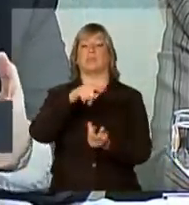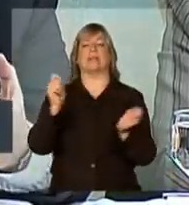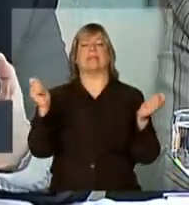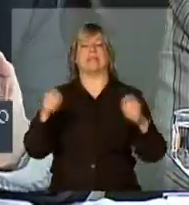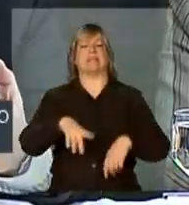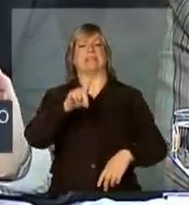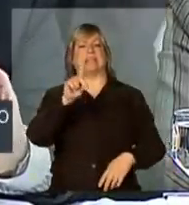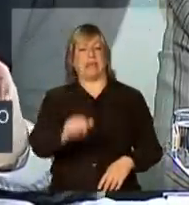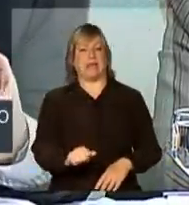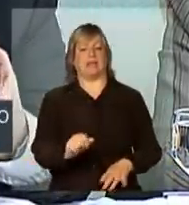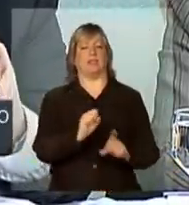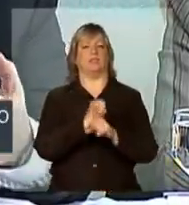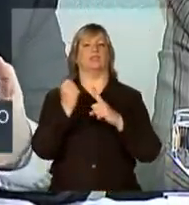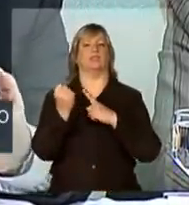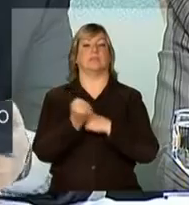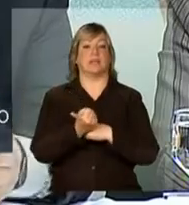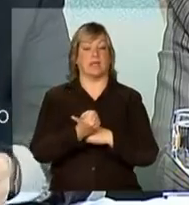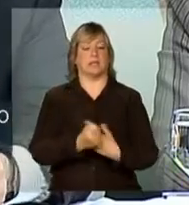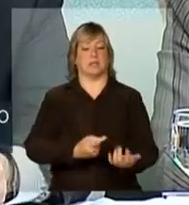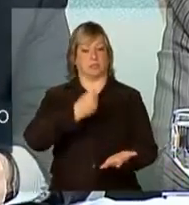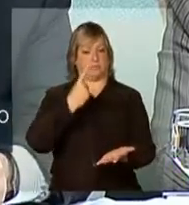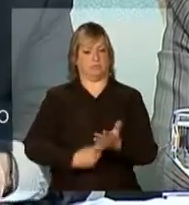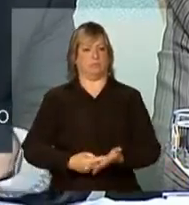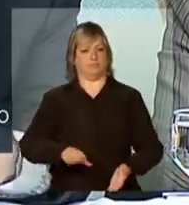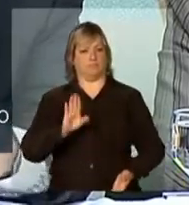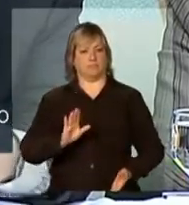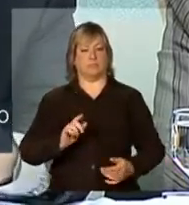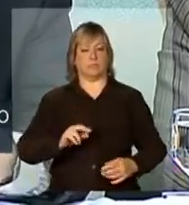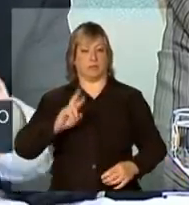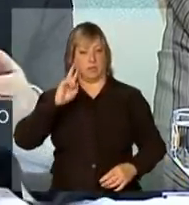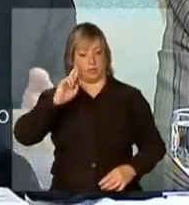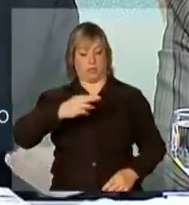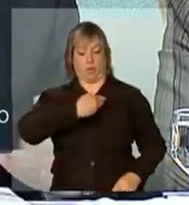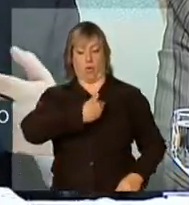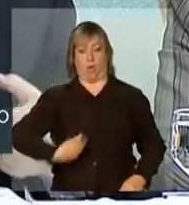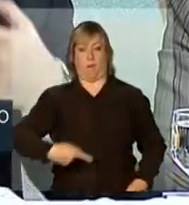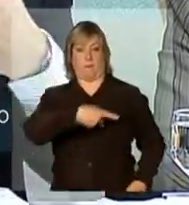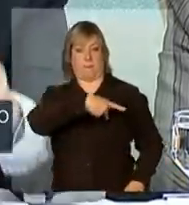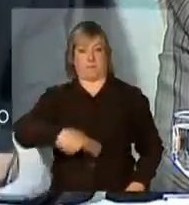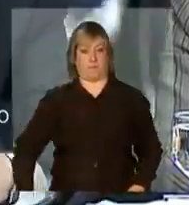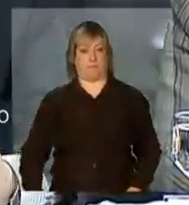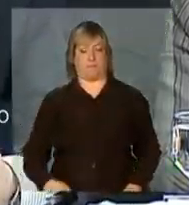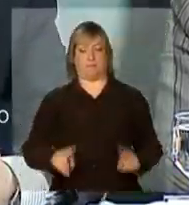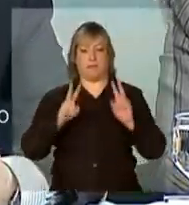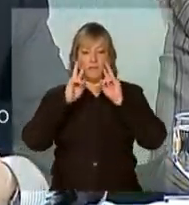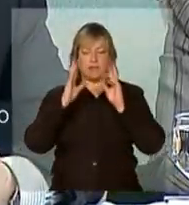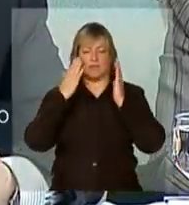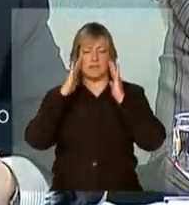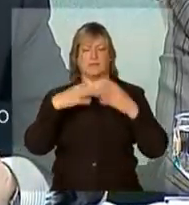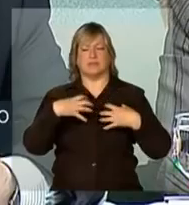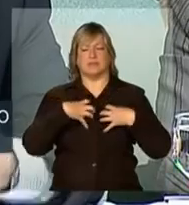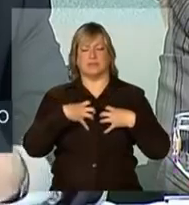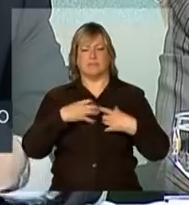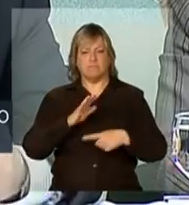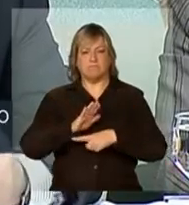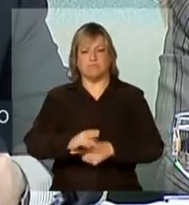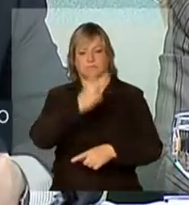que uma sociedade comprometida e liderada por um governo como uma visão humanista